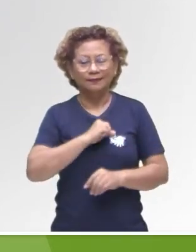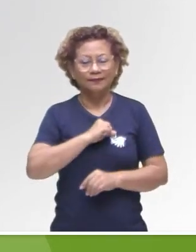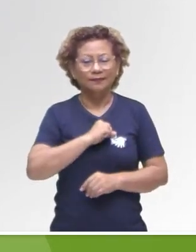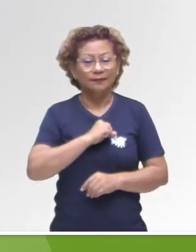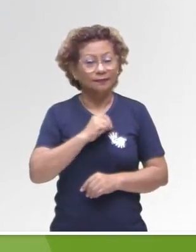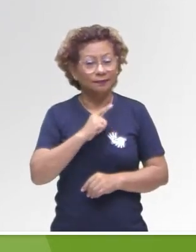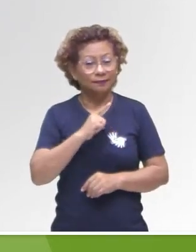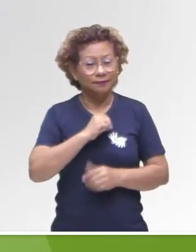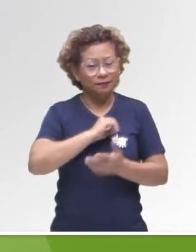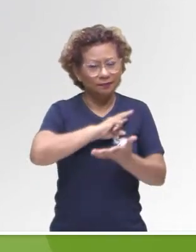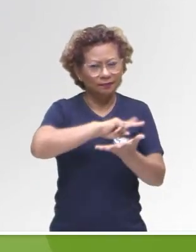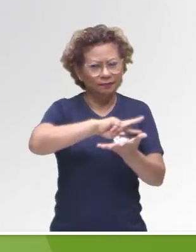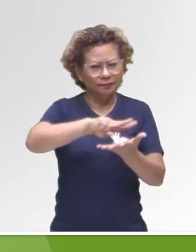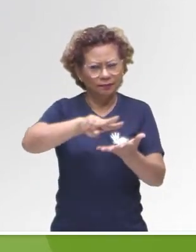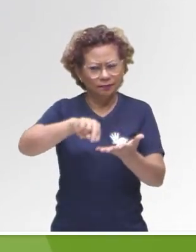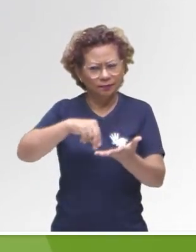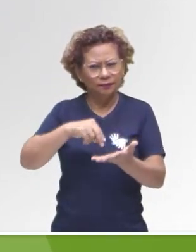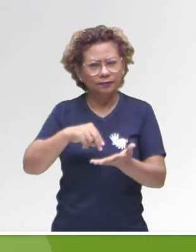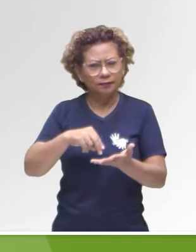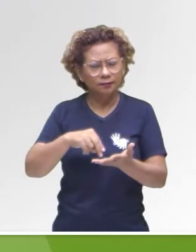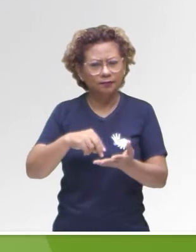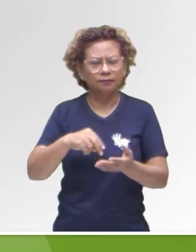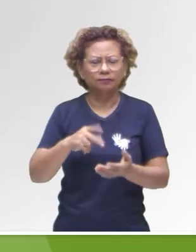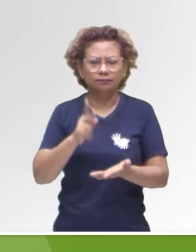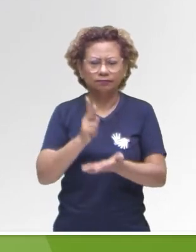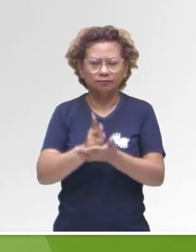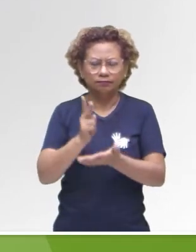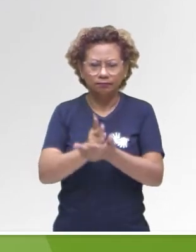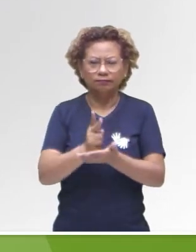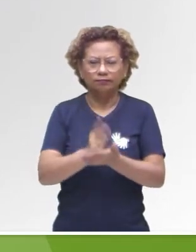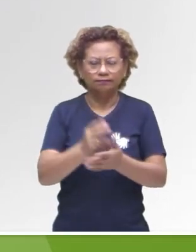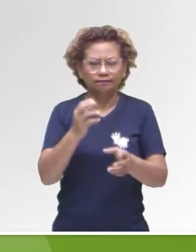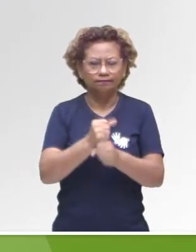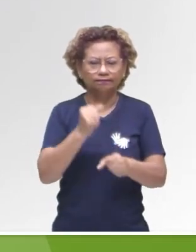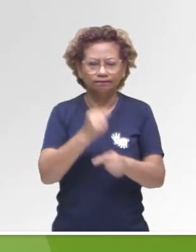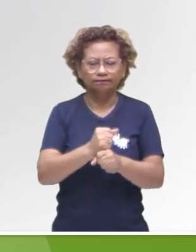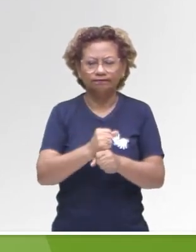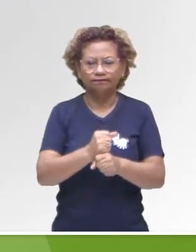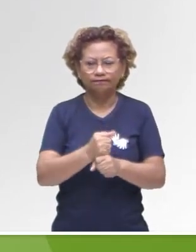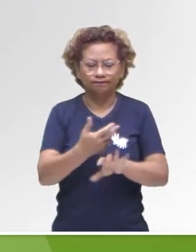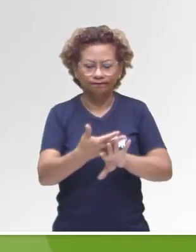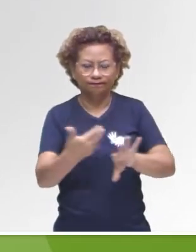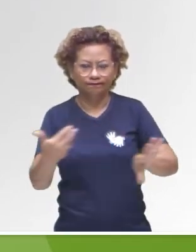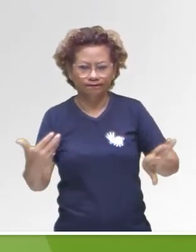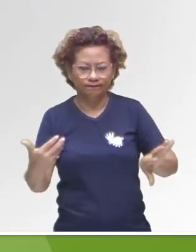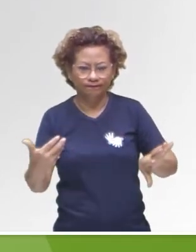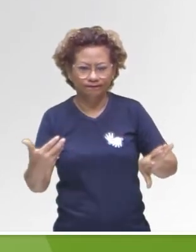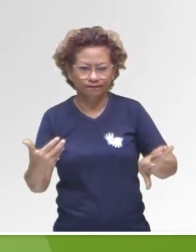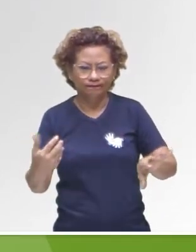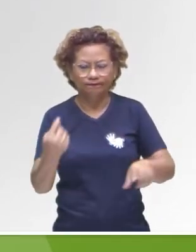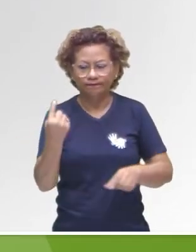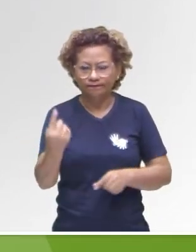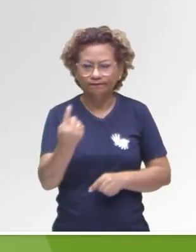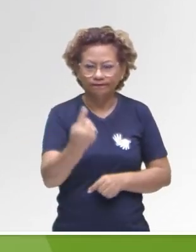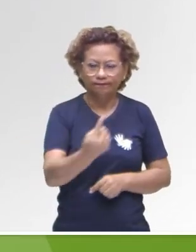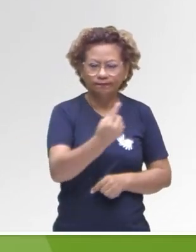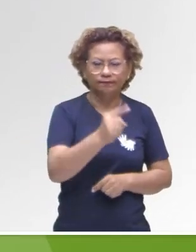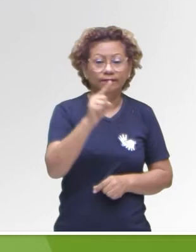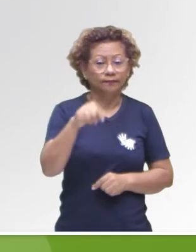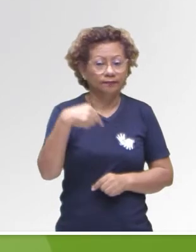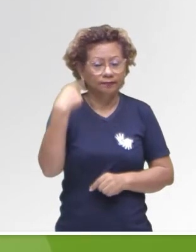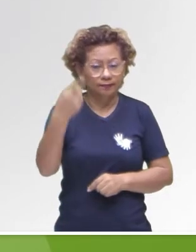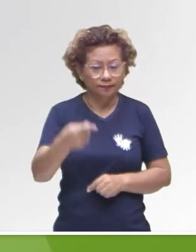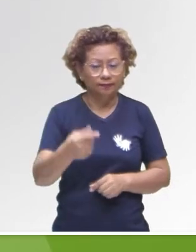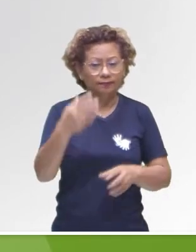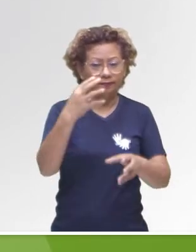no sistema, devemos calcular separadamente cada um dos potenciais elétricos e somar a